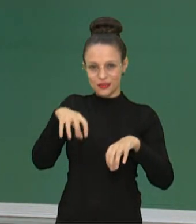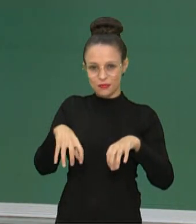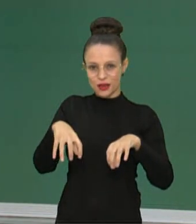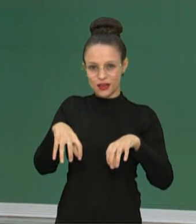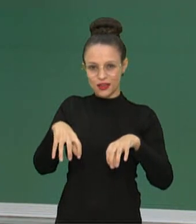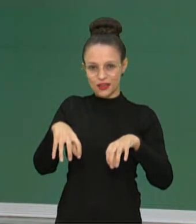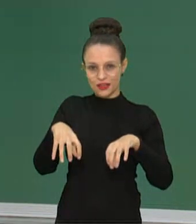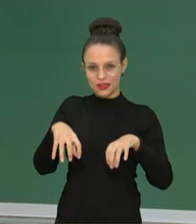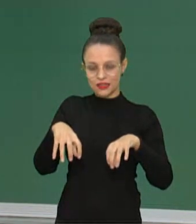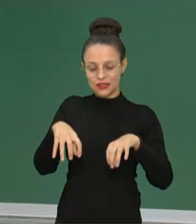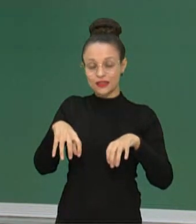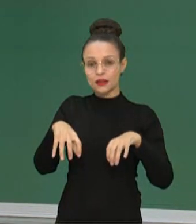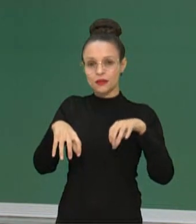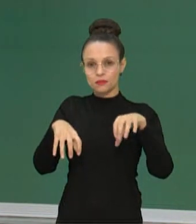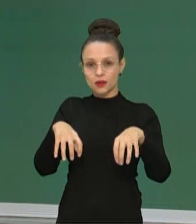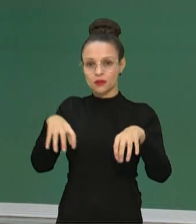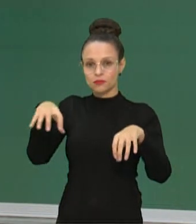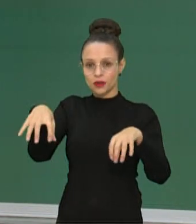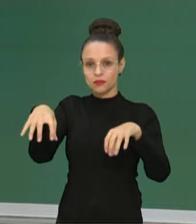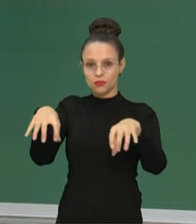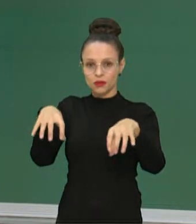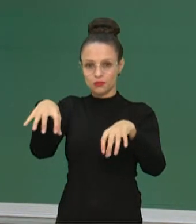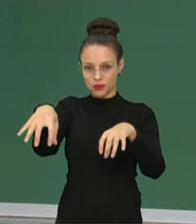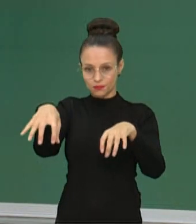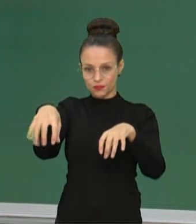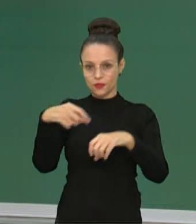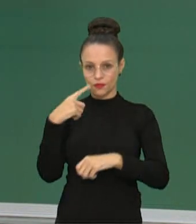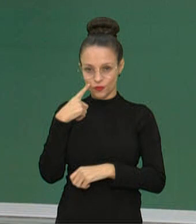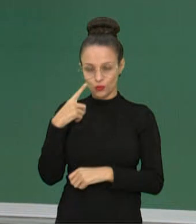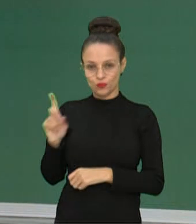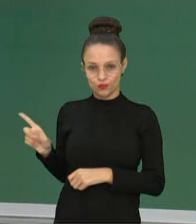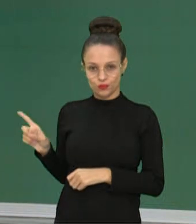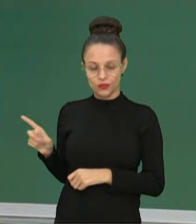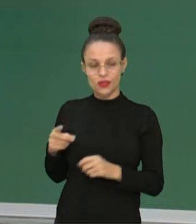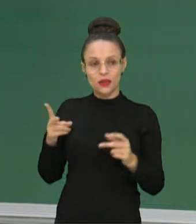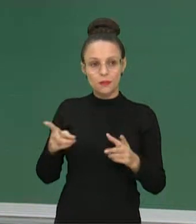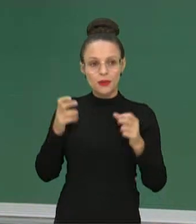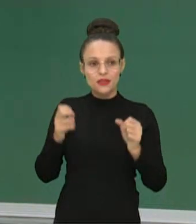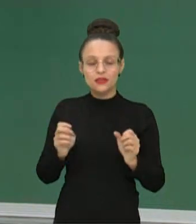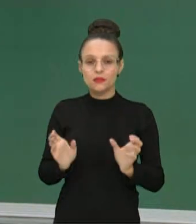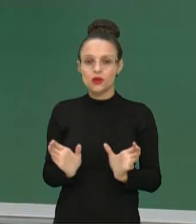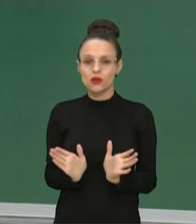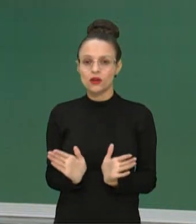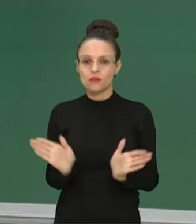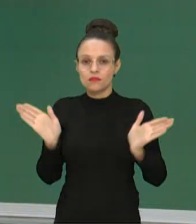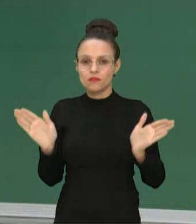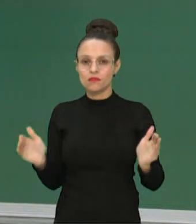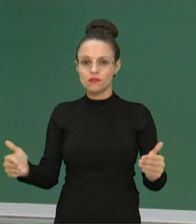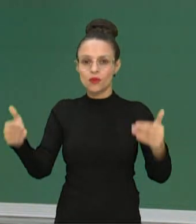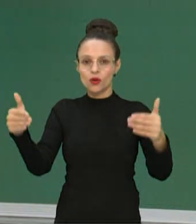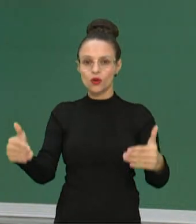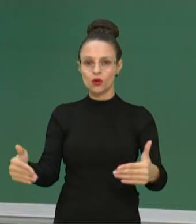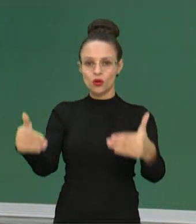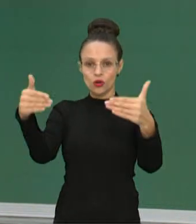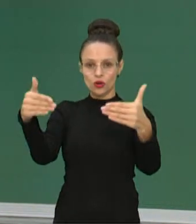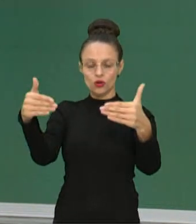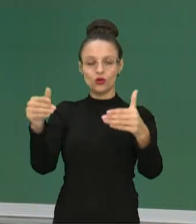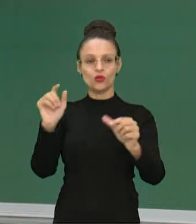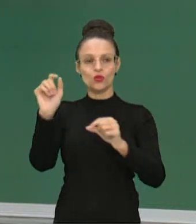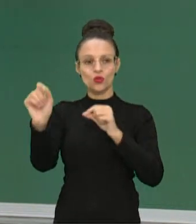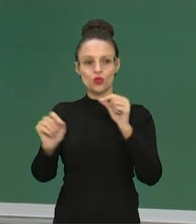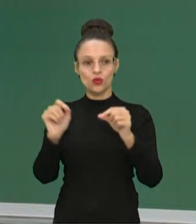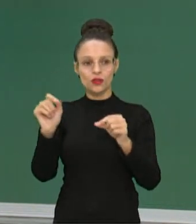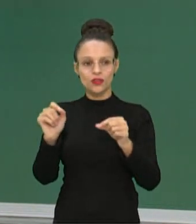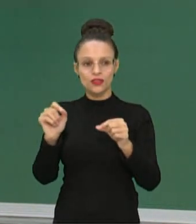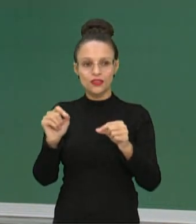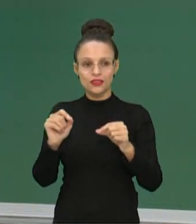Sérvia na Europa. Sérvios em Kosovo. Notou que os muros, aqui a charge está representando como